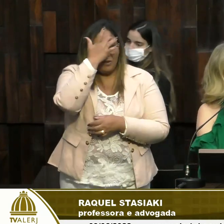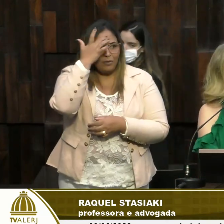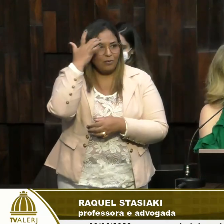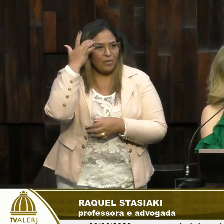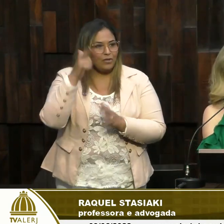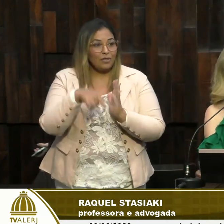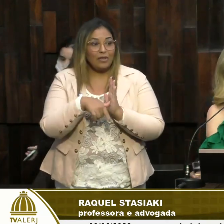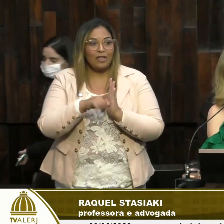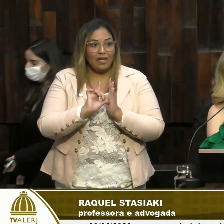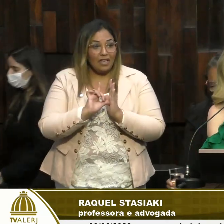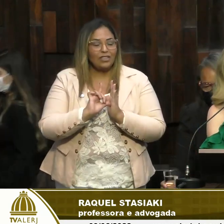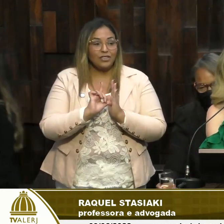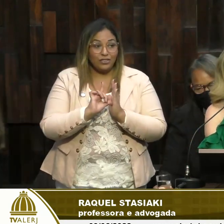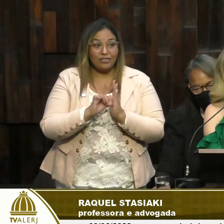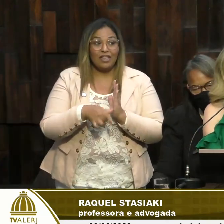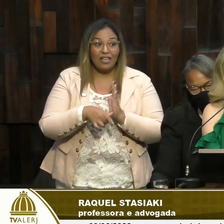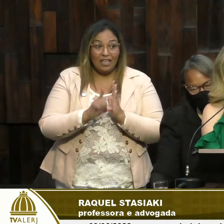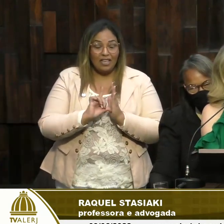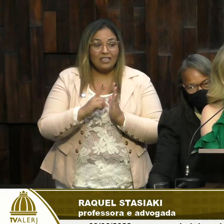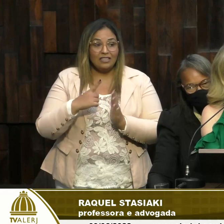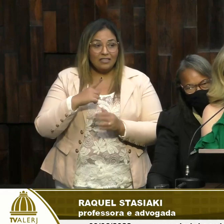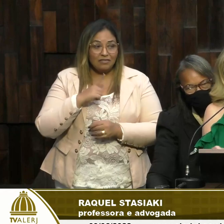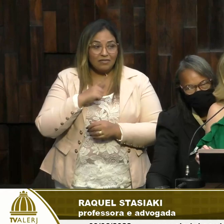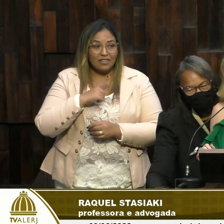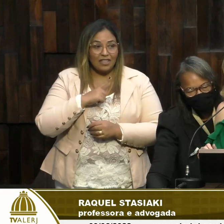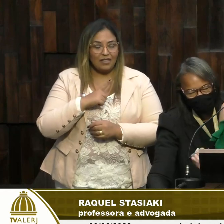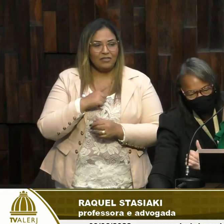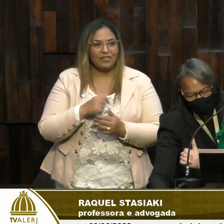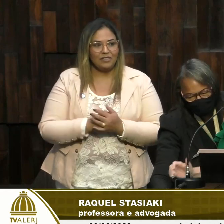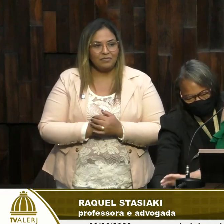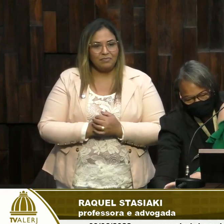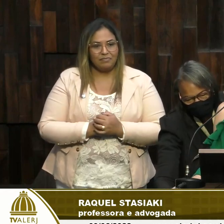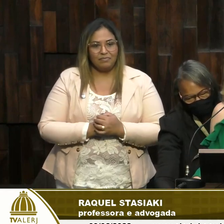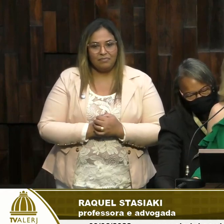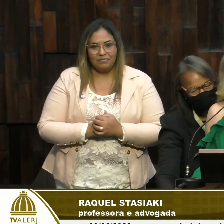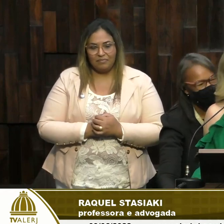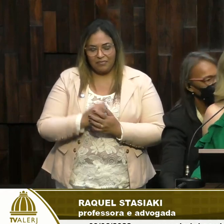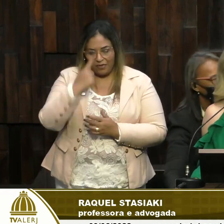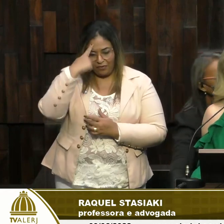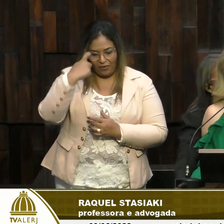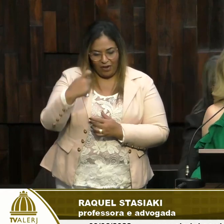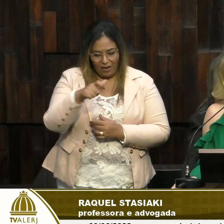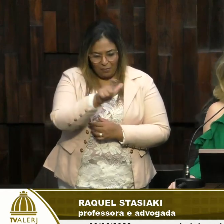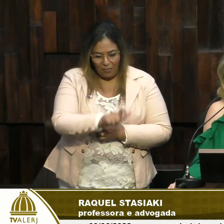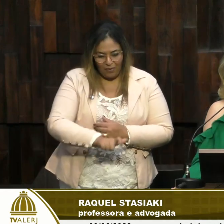ser criminalizado isso. Foi um dos poucos dias que...